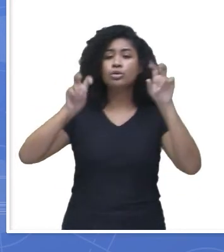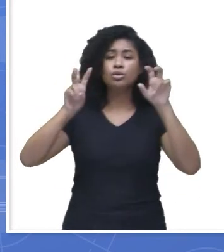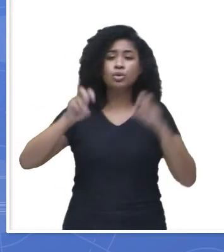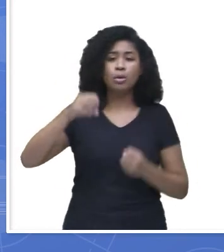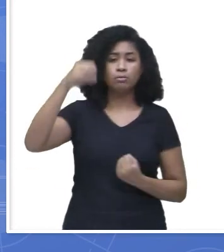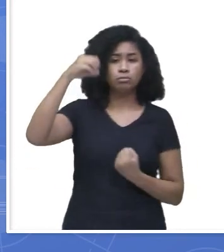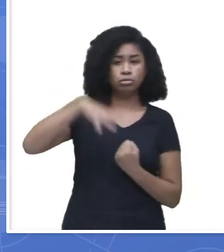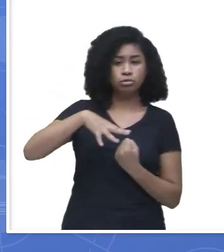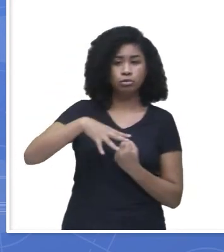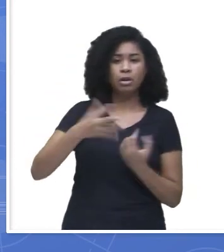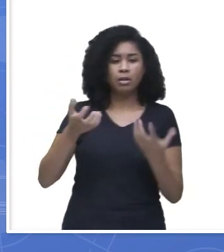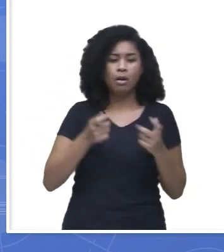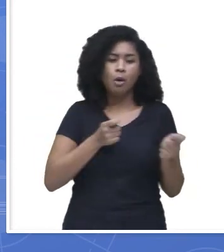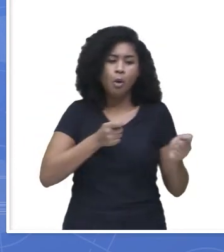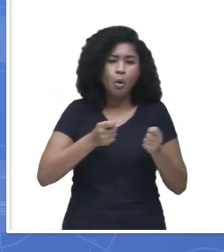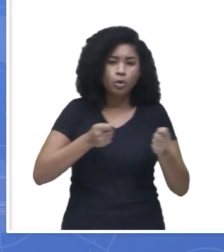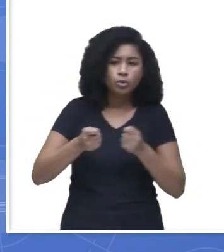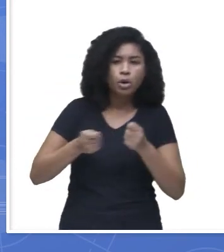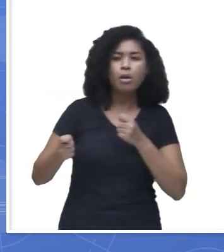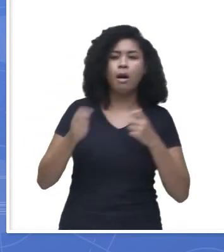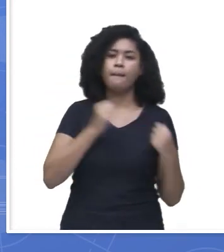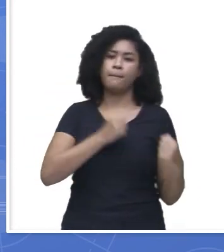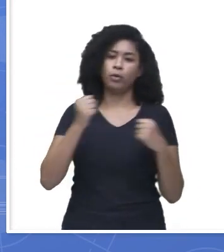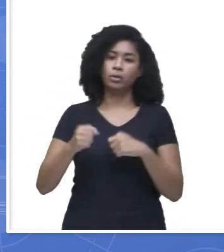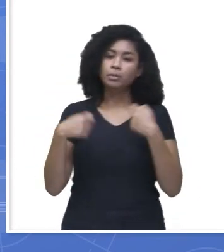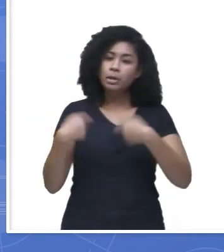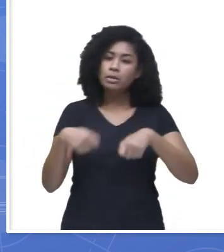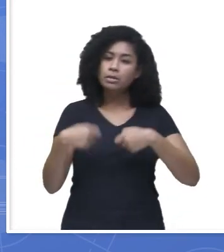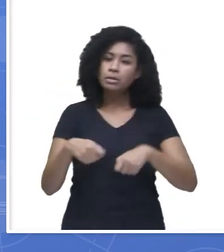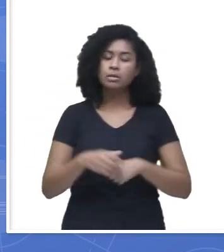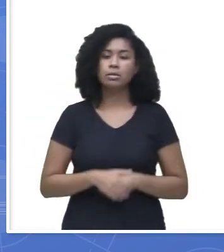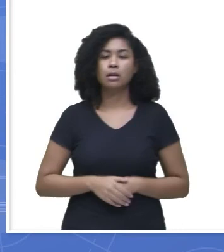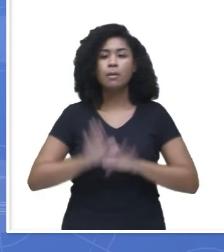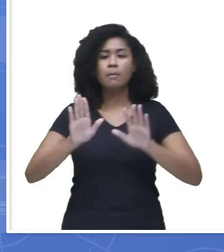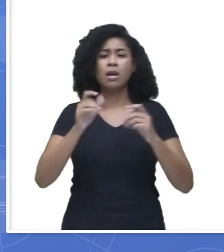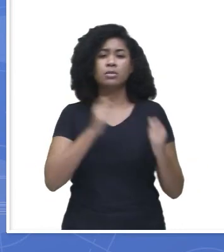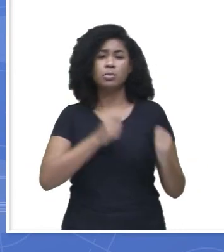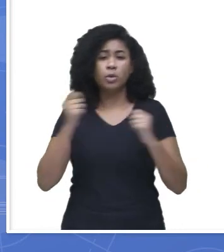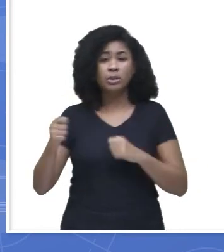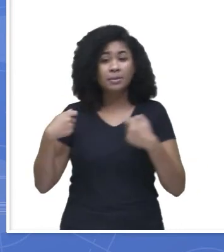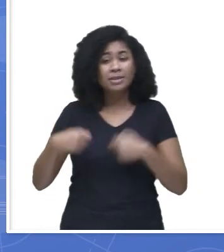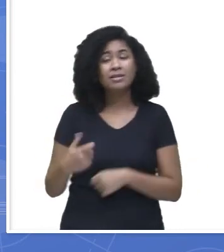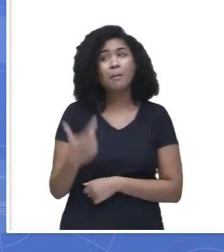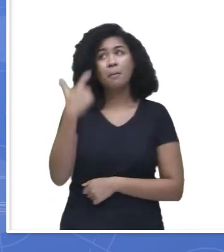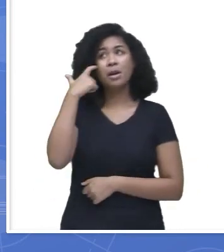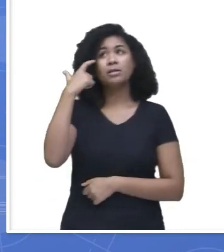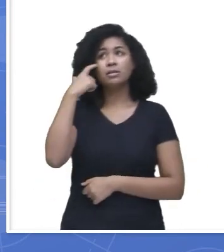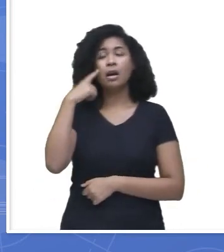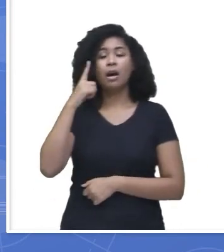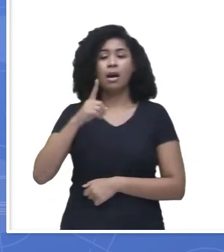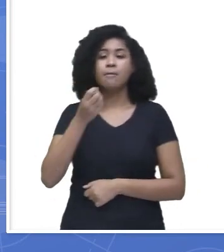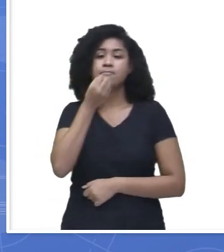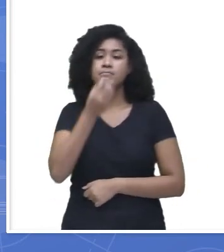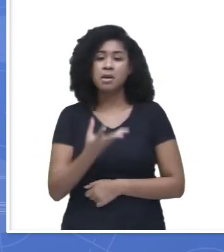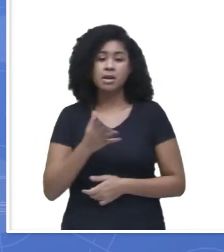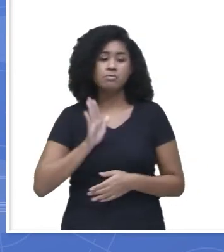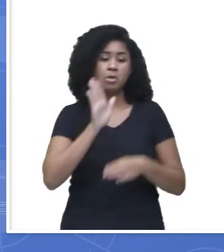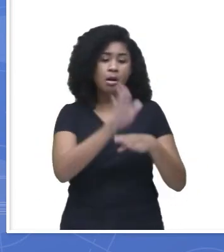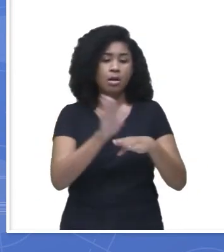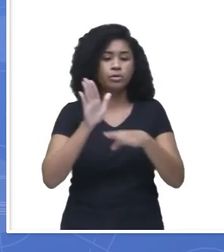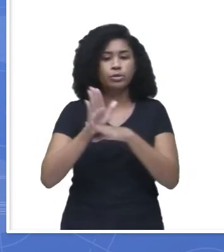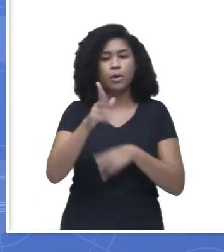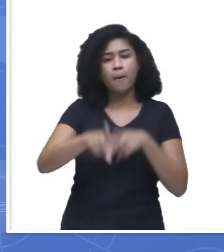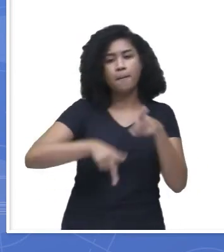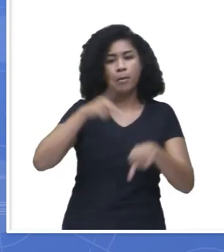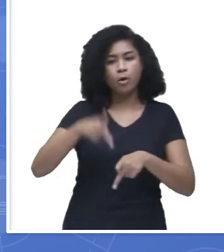outro poder? Mas esse poder tem que estar ciente de prover o bem para o povo. E não era isso que estava acontecendo